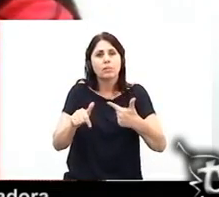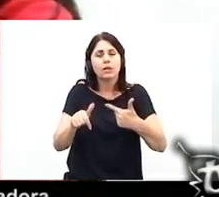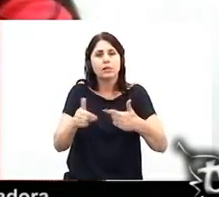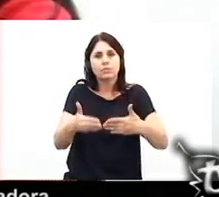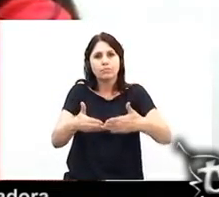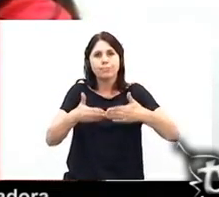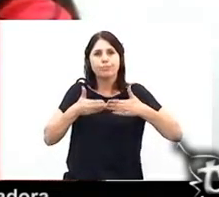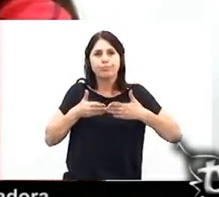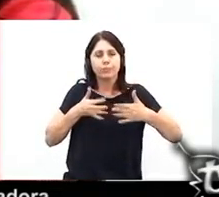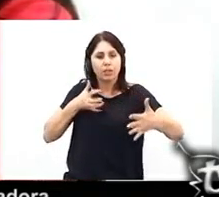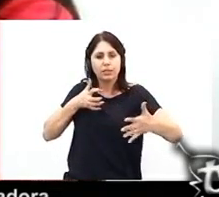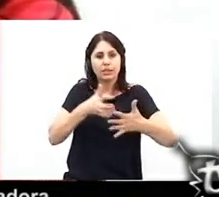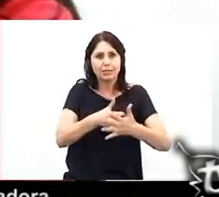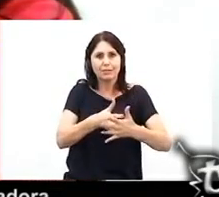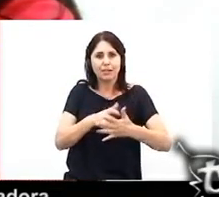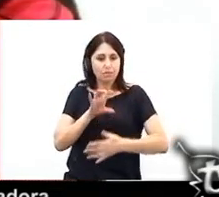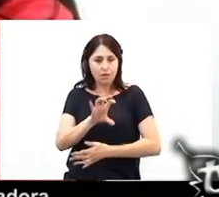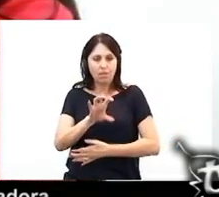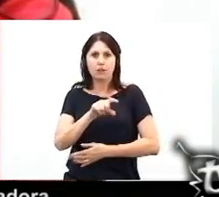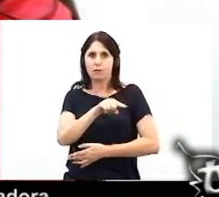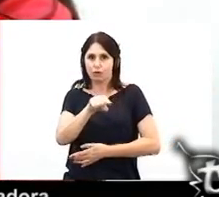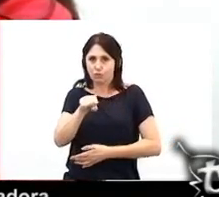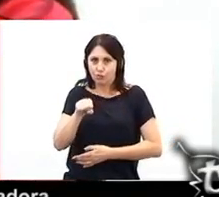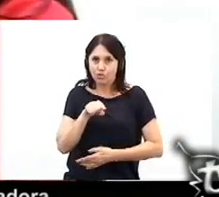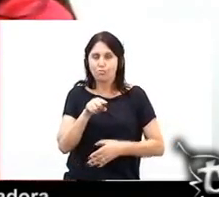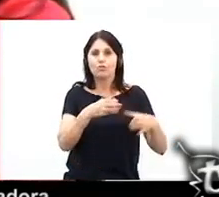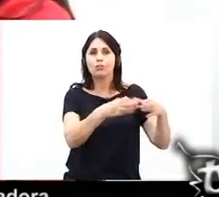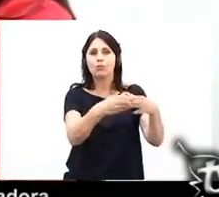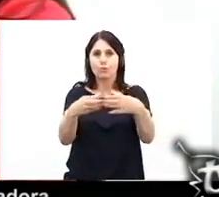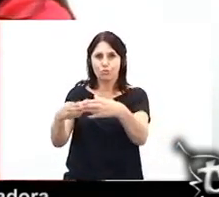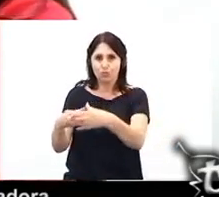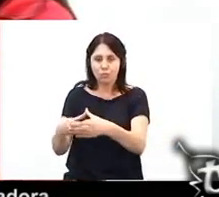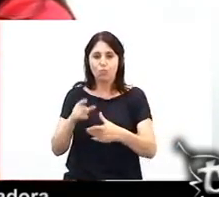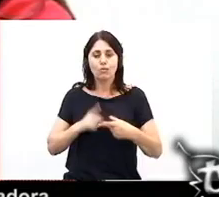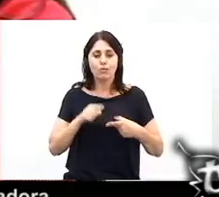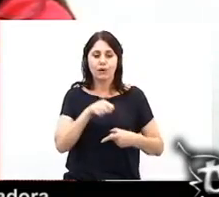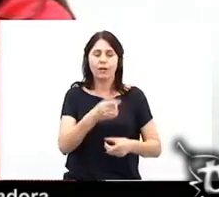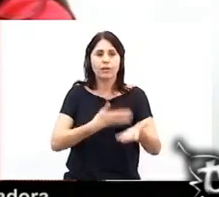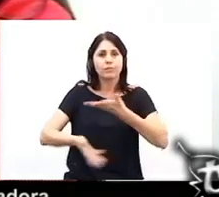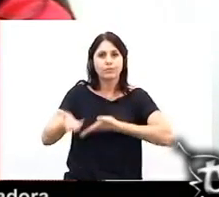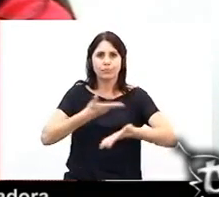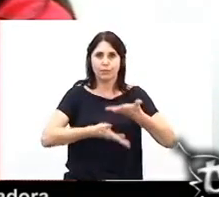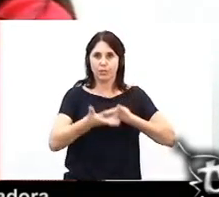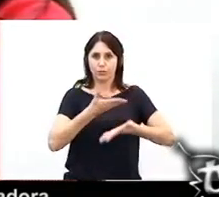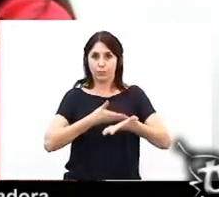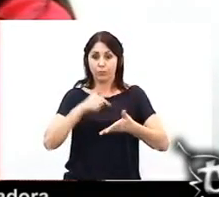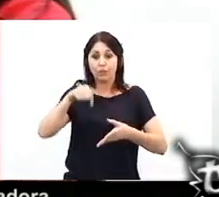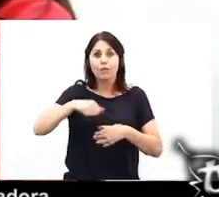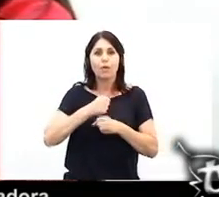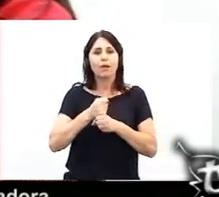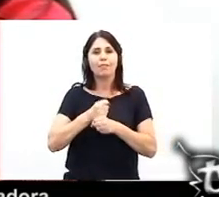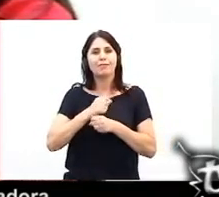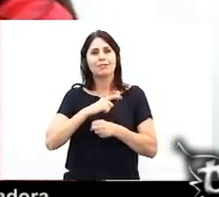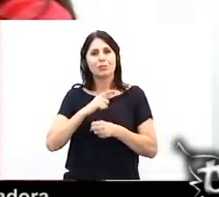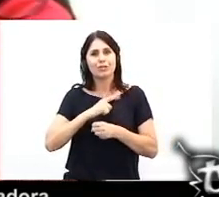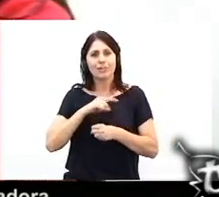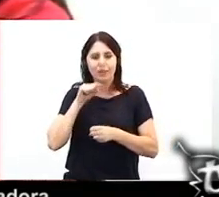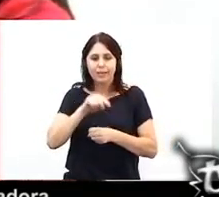claro que nós também vamos continuar com outros projetos, mas a nossa ideia é que nós possamos dedicar o nosso tempo